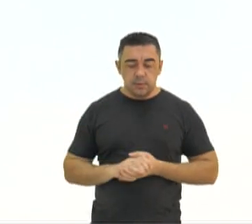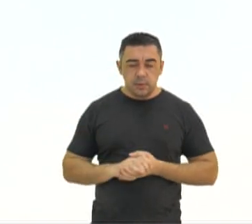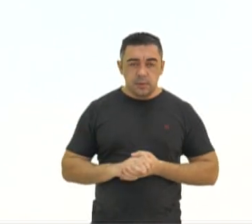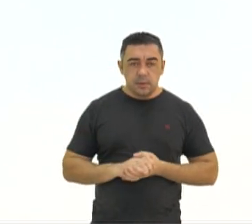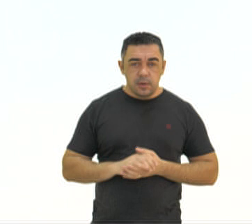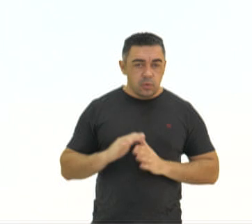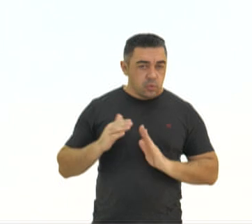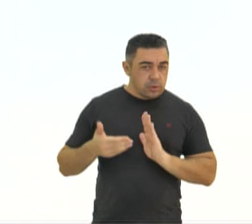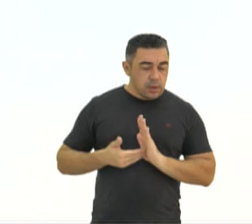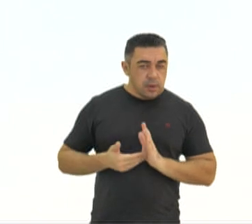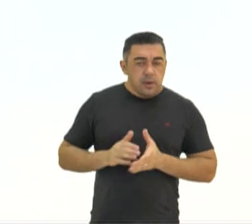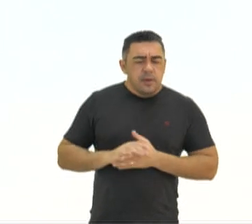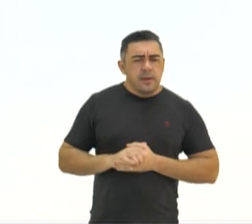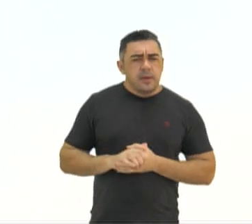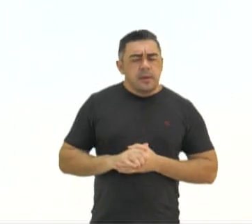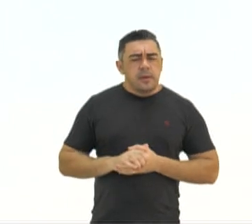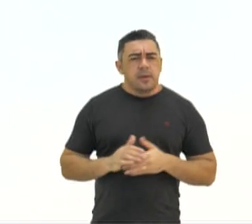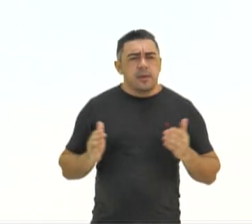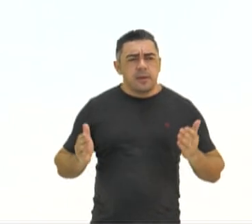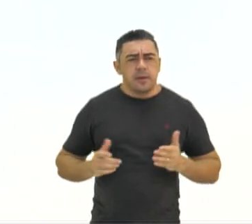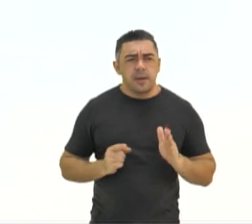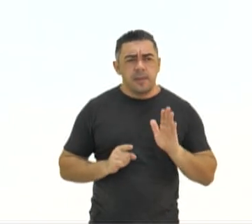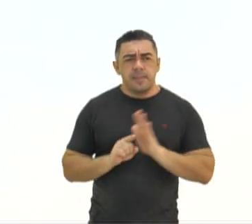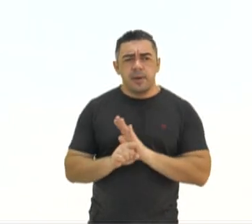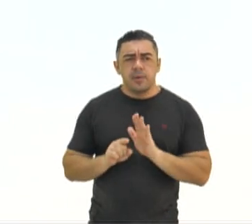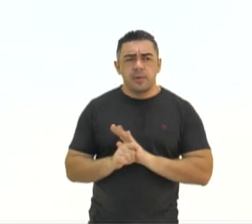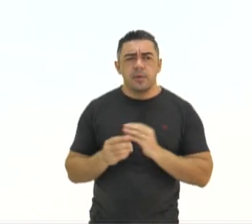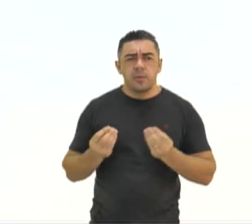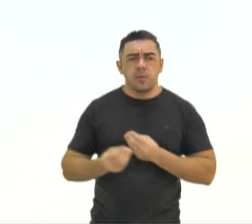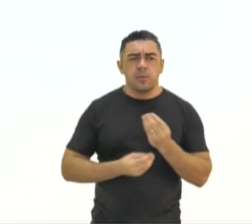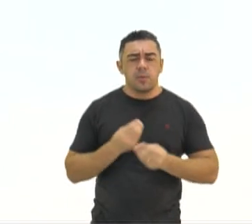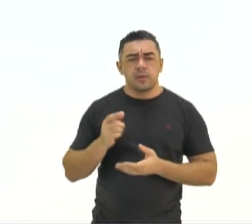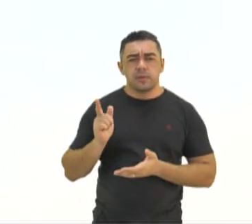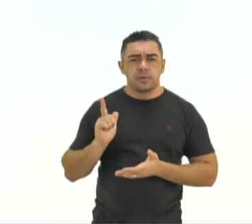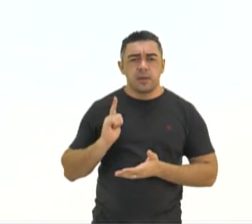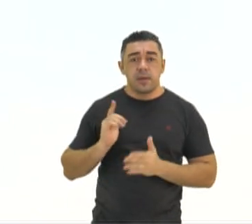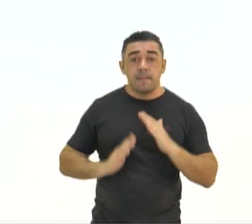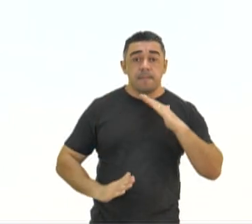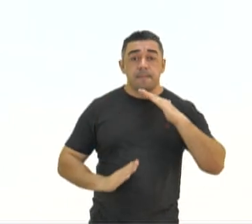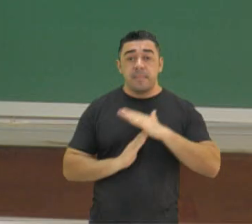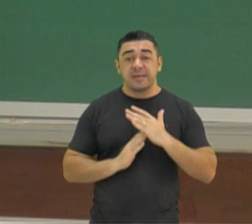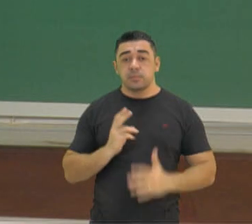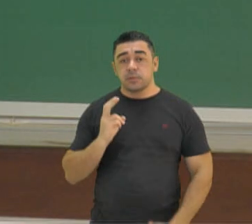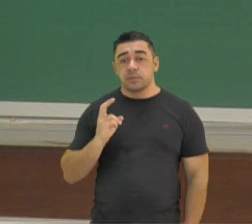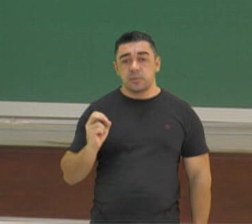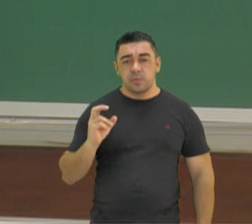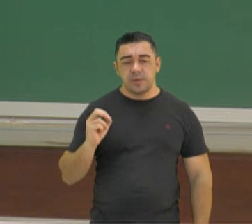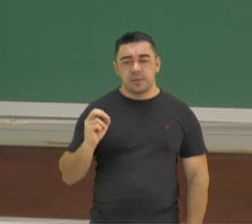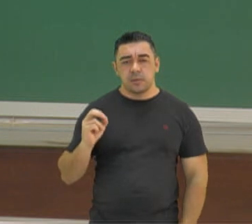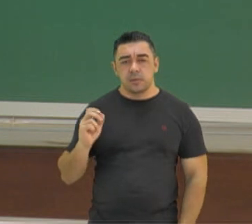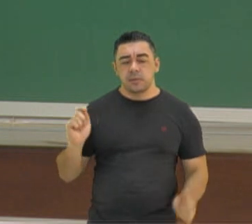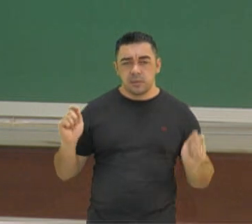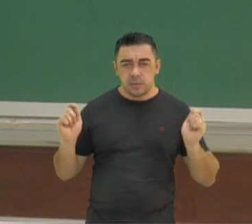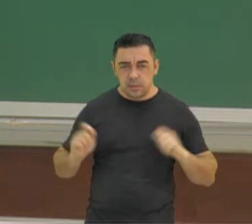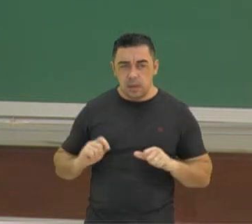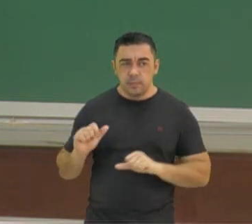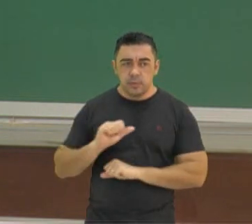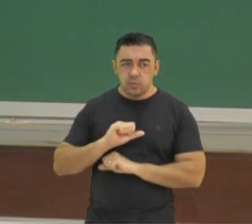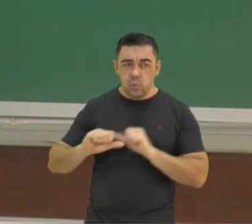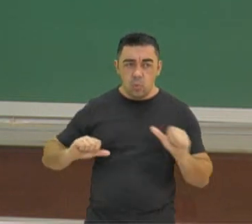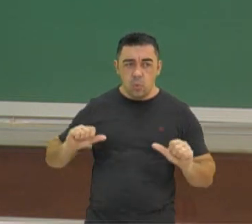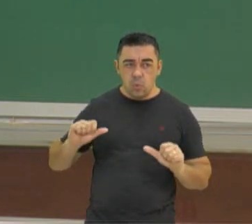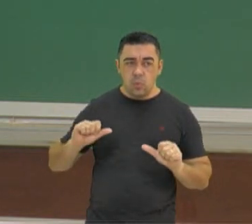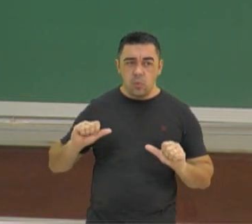total, né? Agora, eu pergunto para vocês, quantas cédulas no máximo de R$50 eu posso trocar,